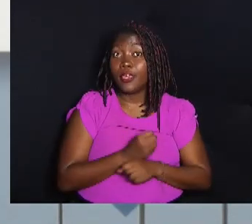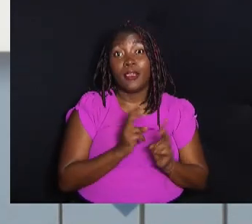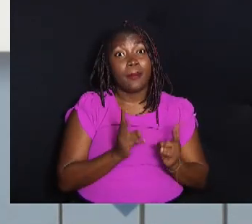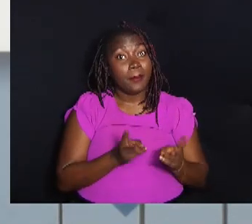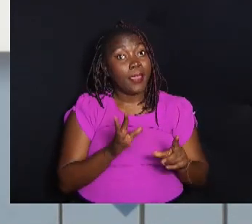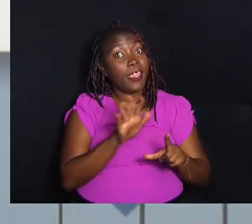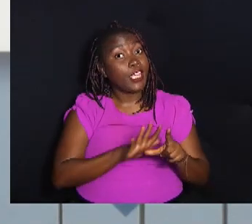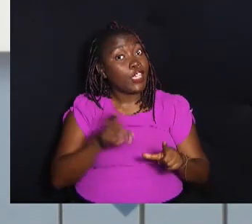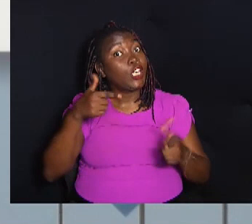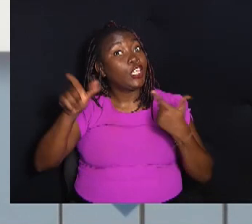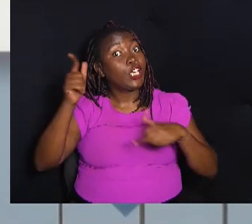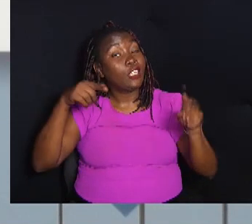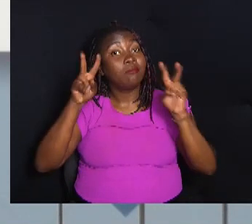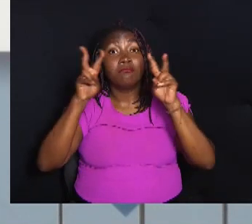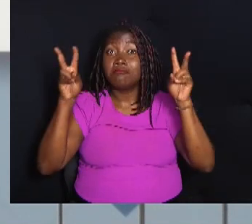temas